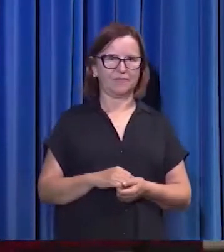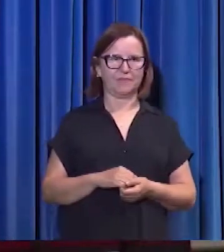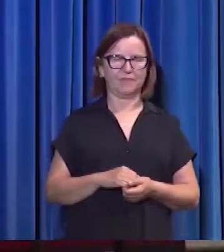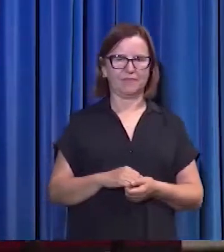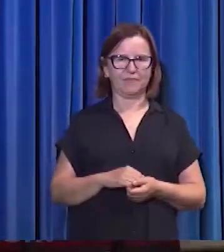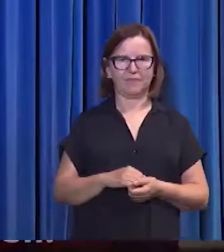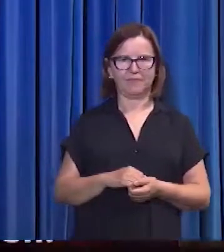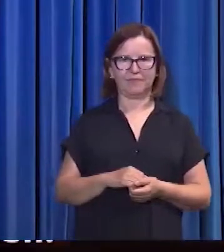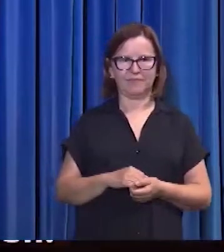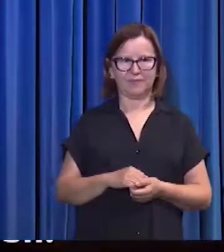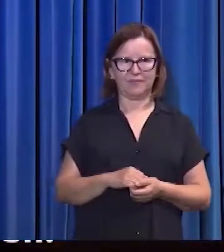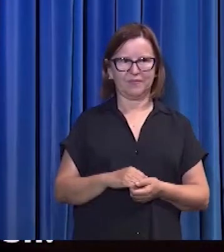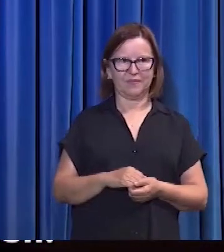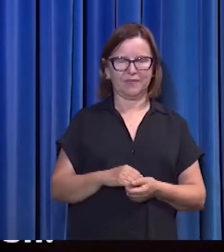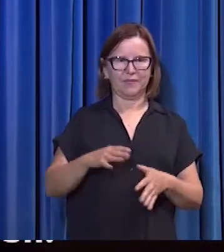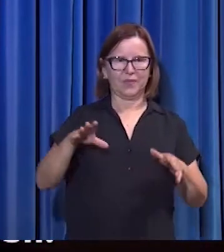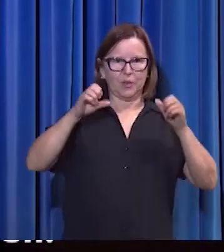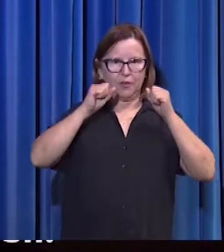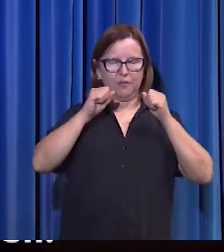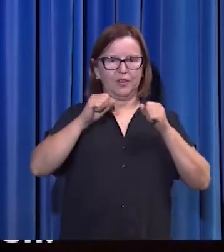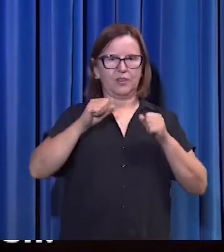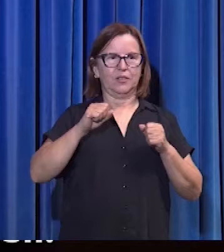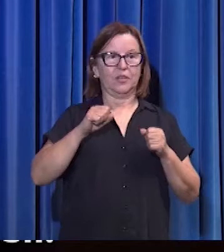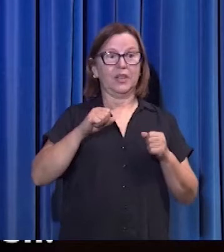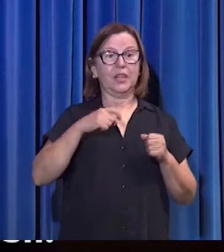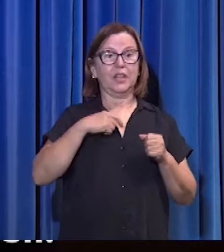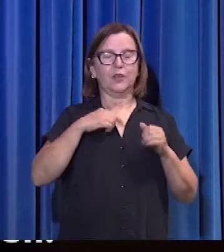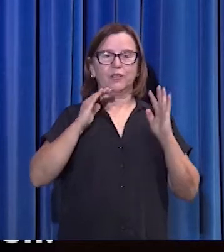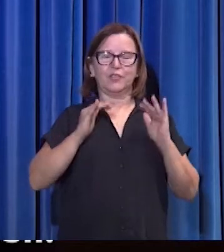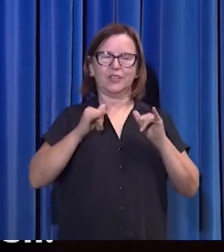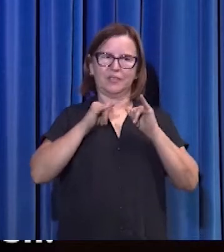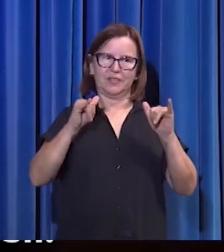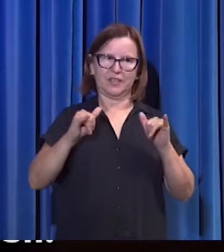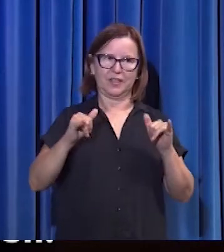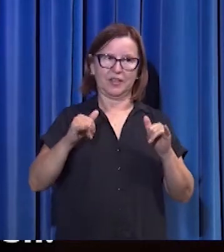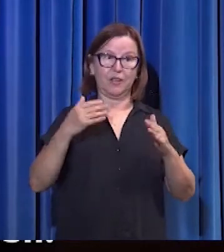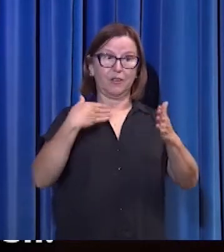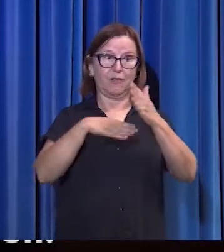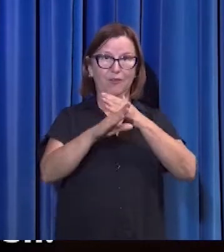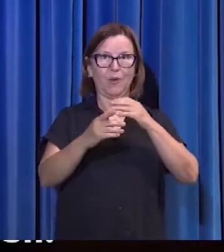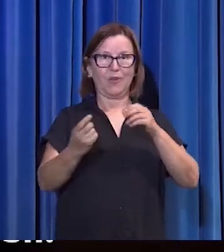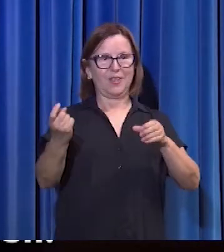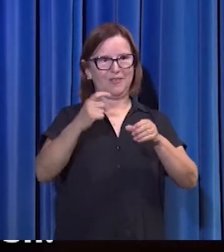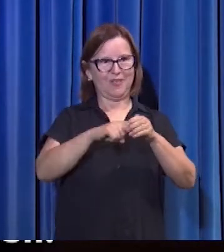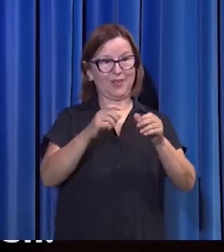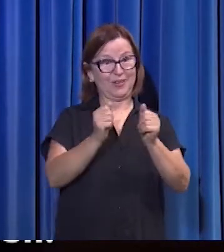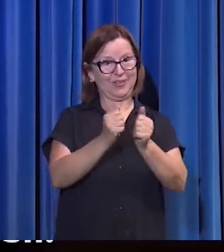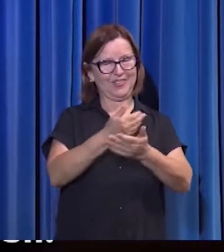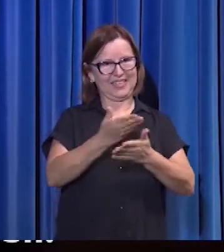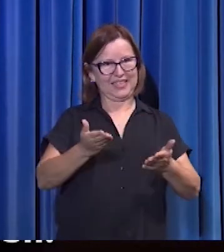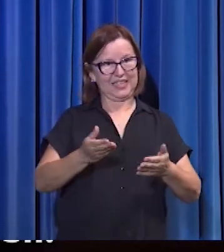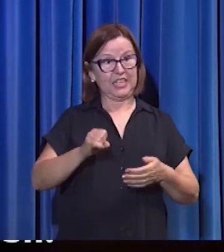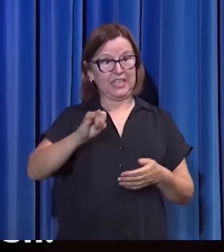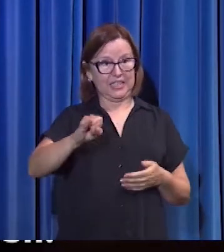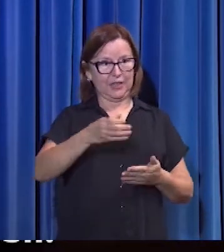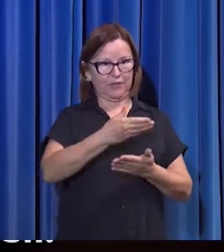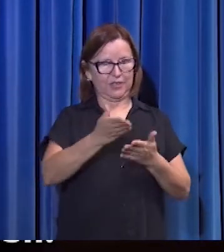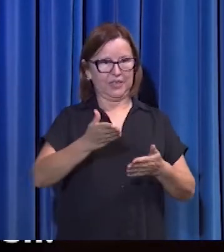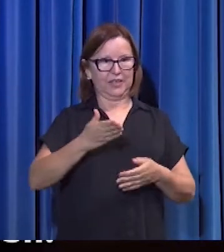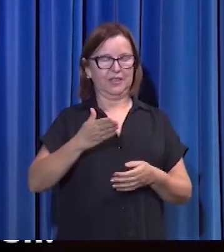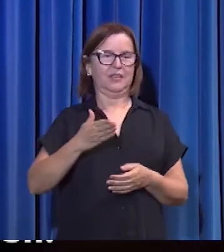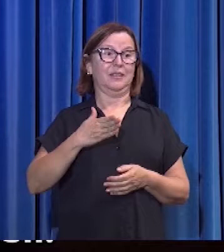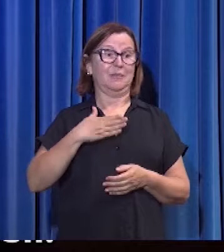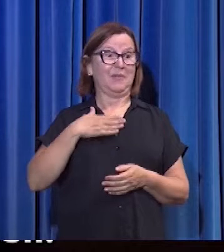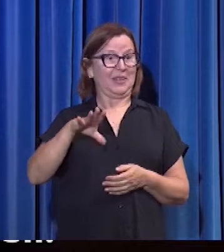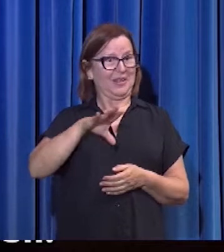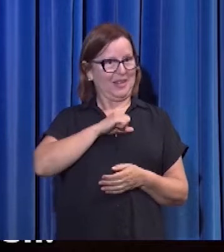Ouvistes que eu vos disse, vou e volto para junto de vós. Se me amasseis,